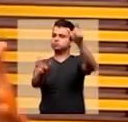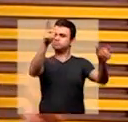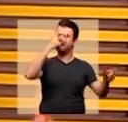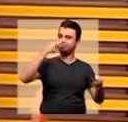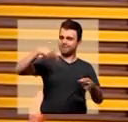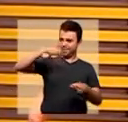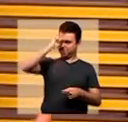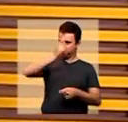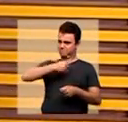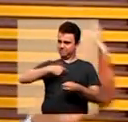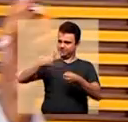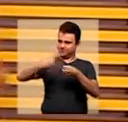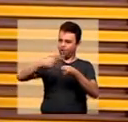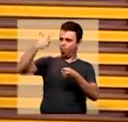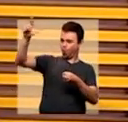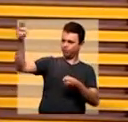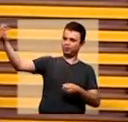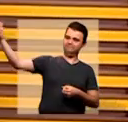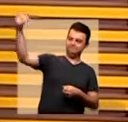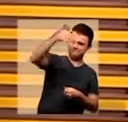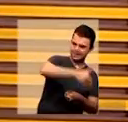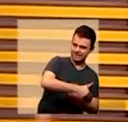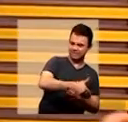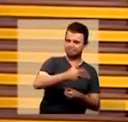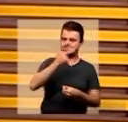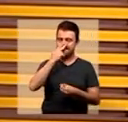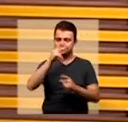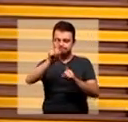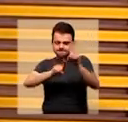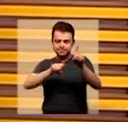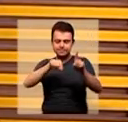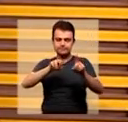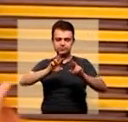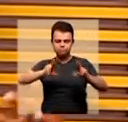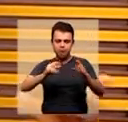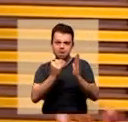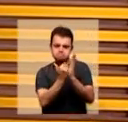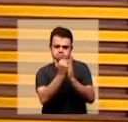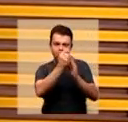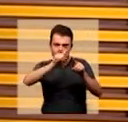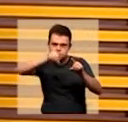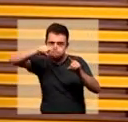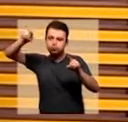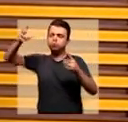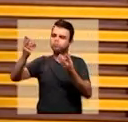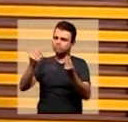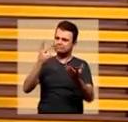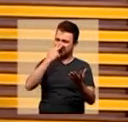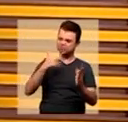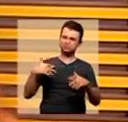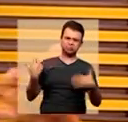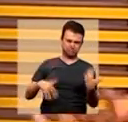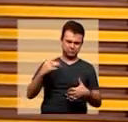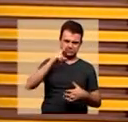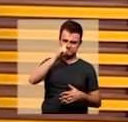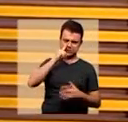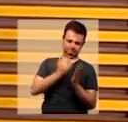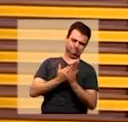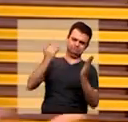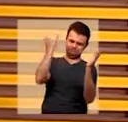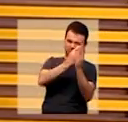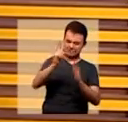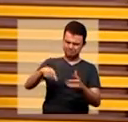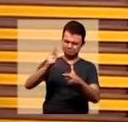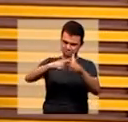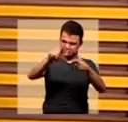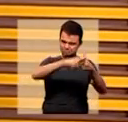gente não é daqui e acaba entrando na estatística aqui, mudando, trazendo para a gente um cenário ainda mais complicado do